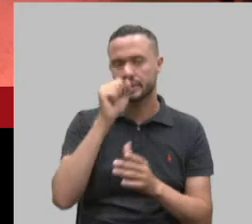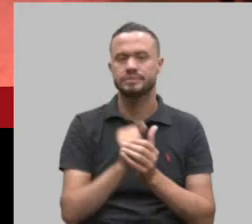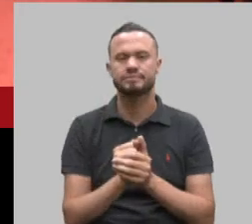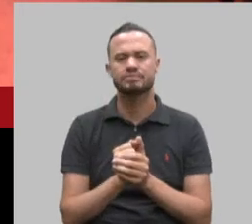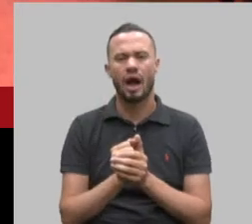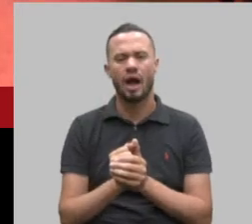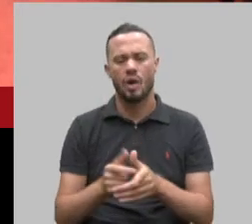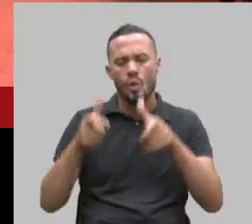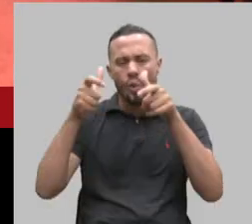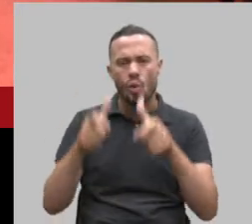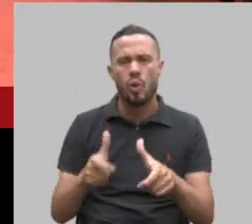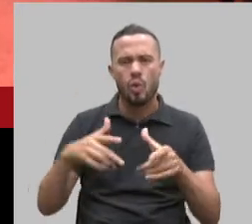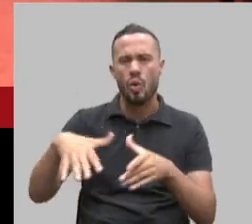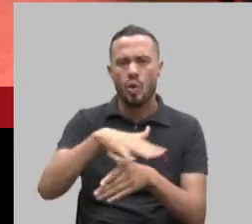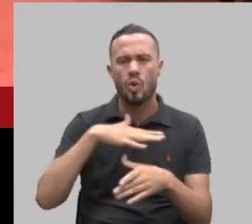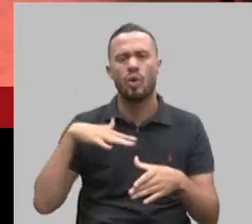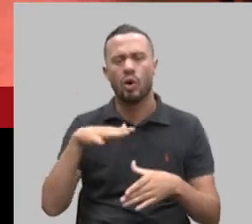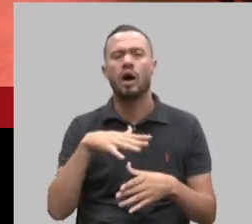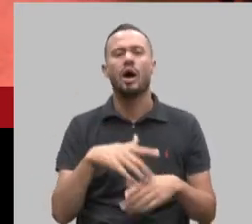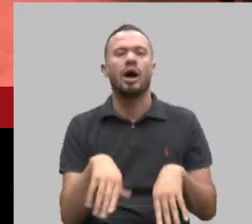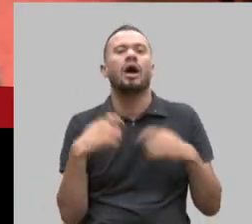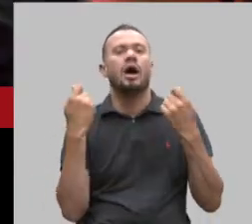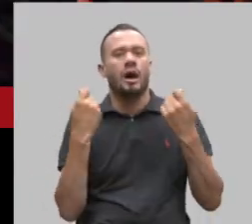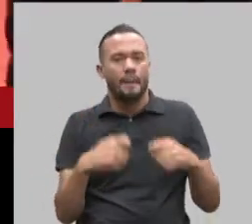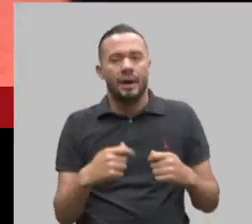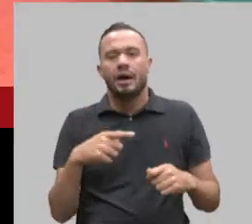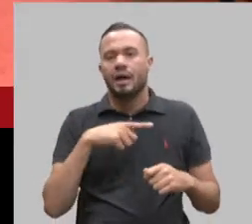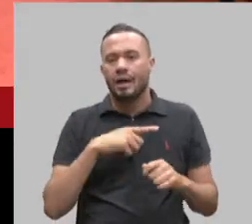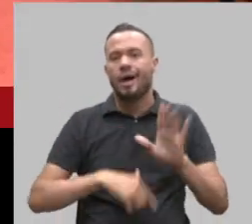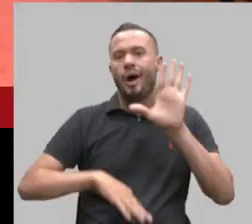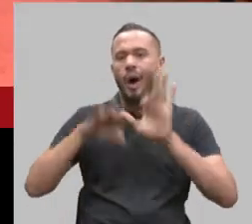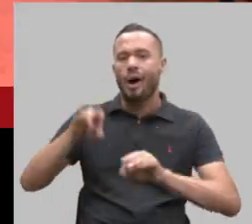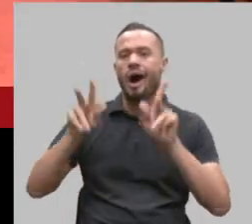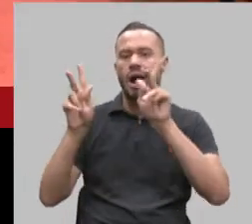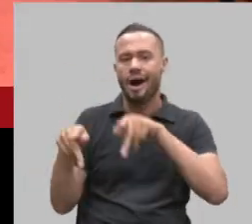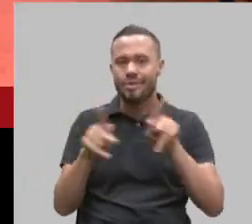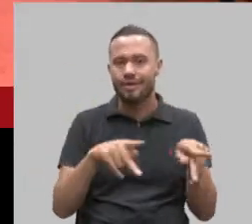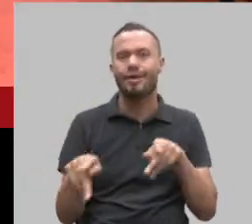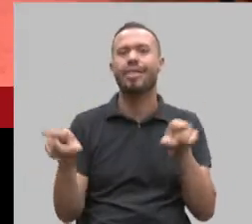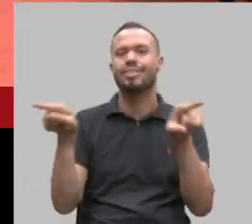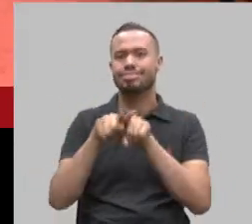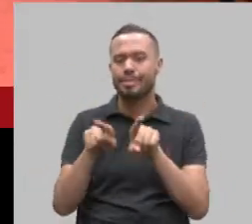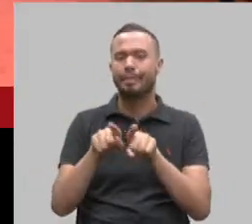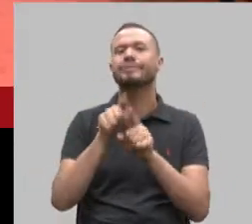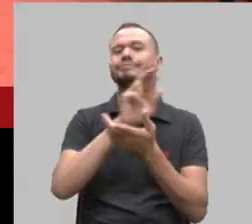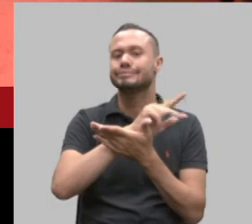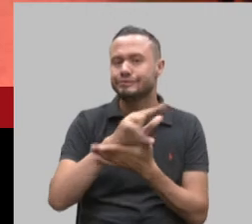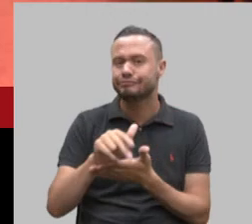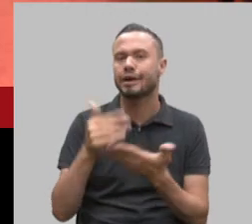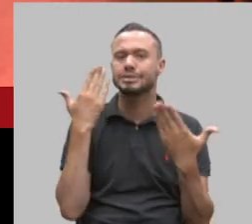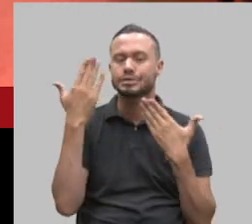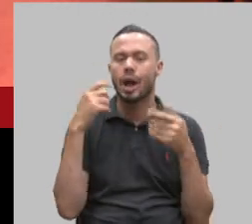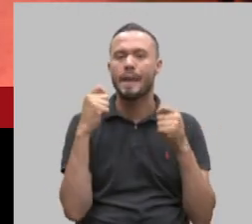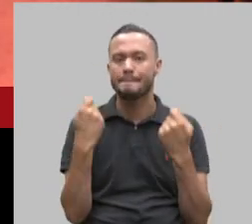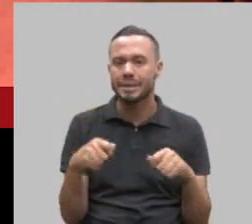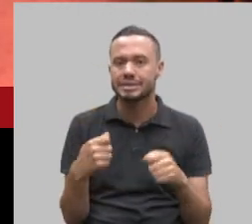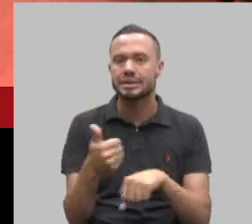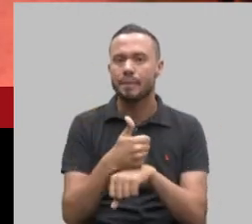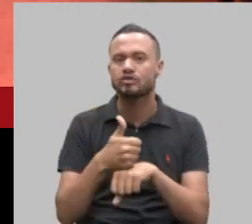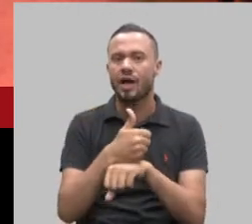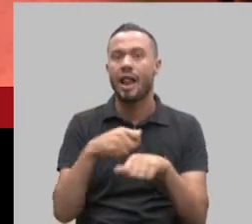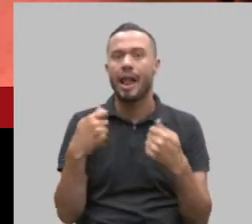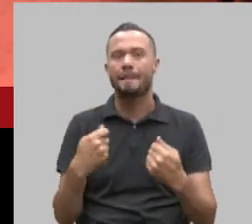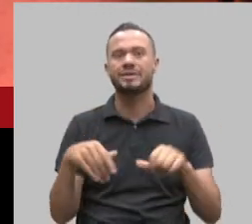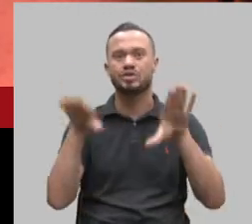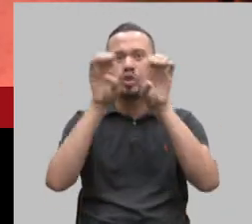ele pode ter ele tem que ter a valorização dos professores uma alta demanda de psicólogos Mas acima de tudo ele precisa ter o qu uma infraestrutura